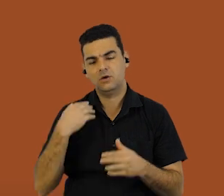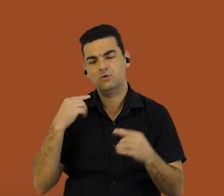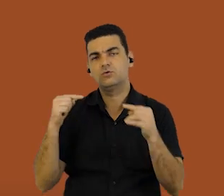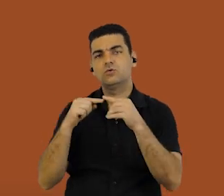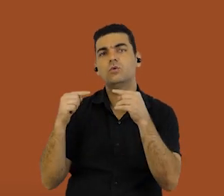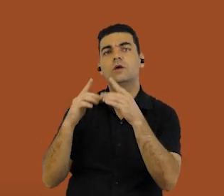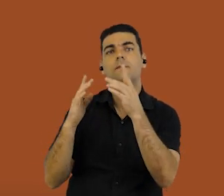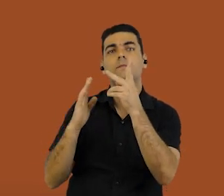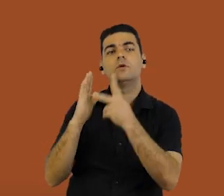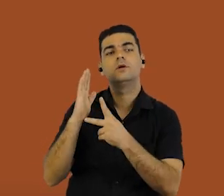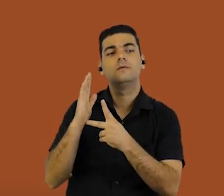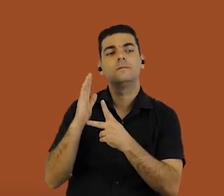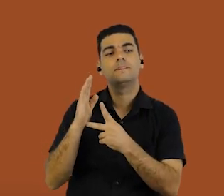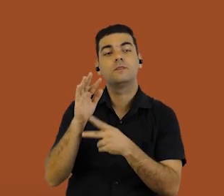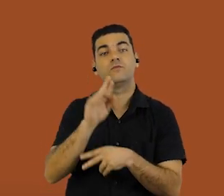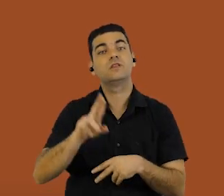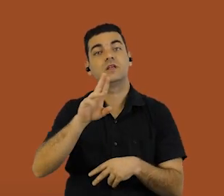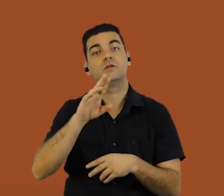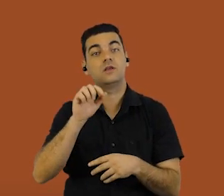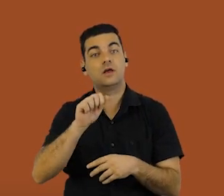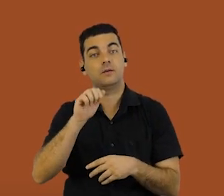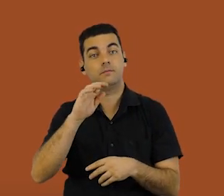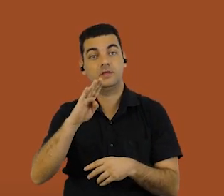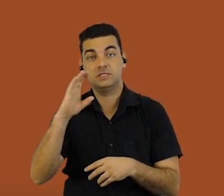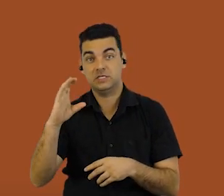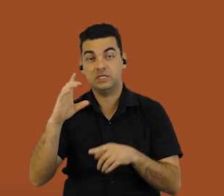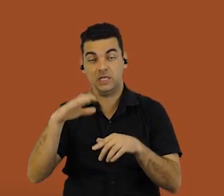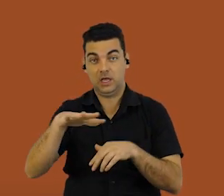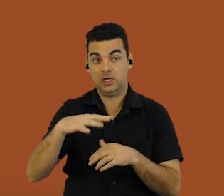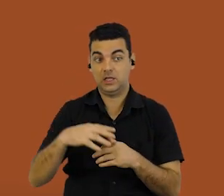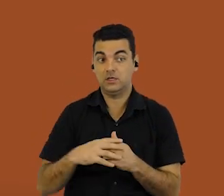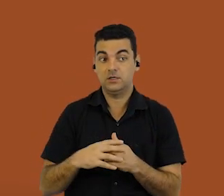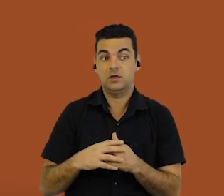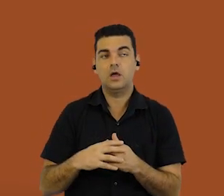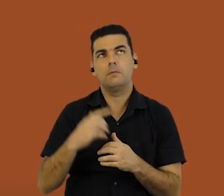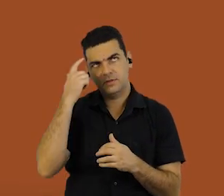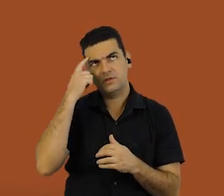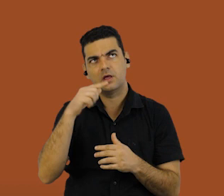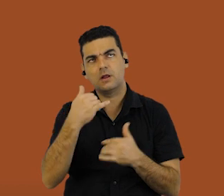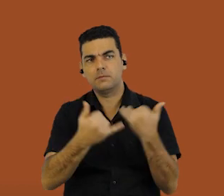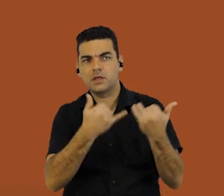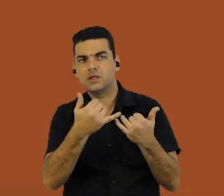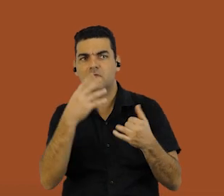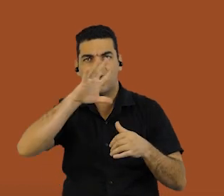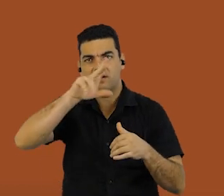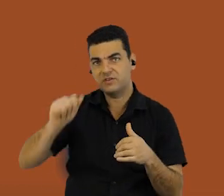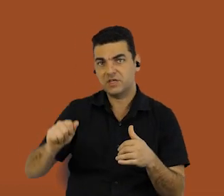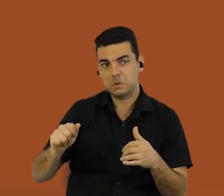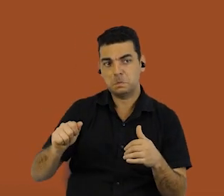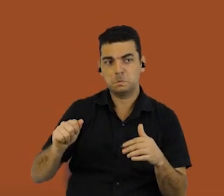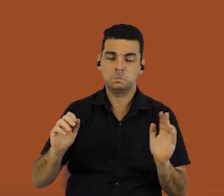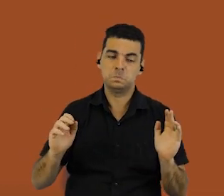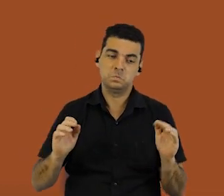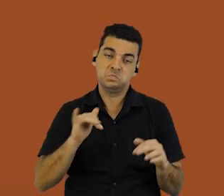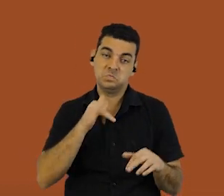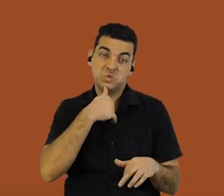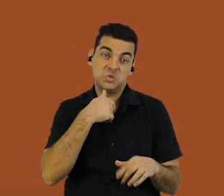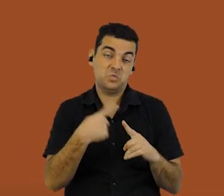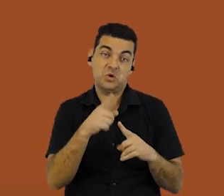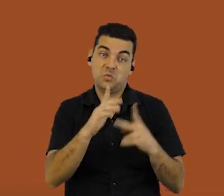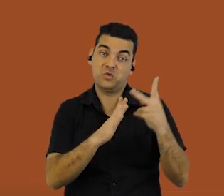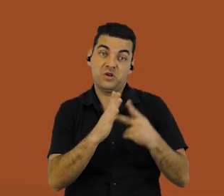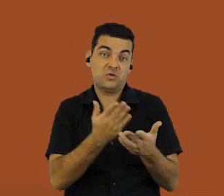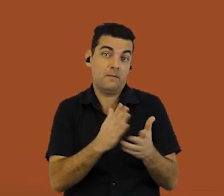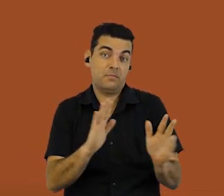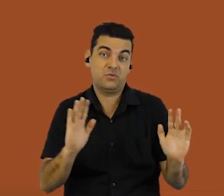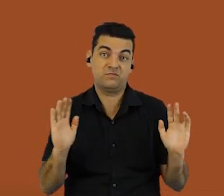com um projeto que tinha na Universidade Federal do ABC, que era exatamente com jogos africanos. Infelizmente, esse projeto hoje não existe, porque